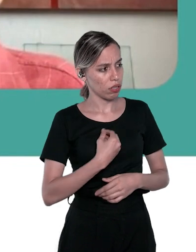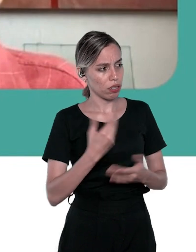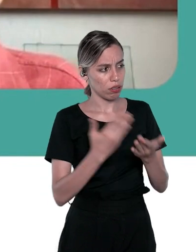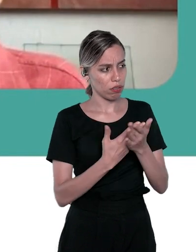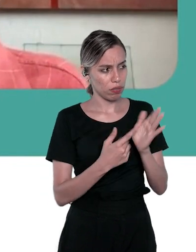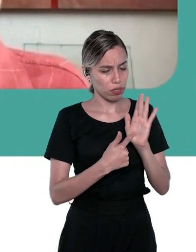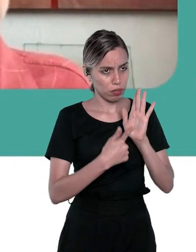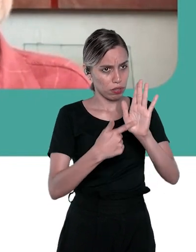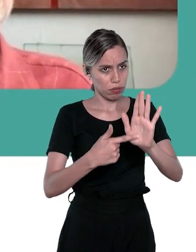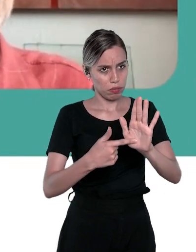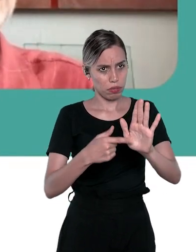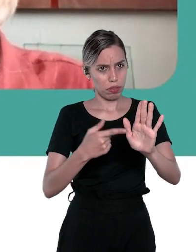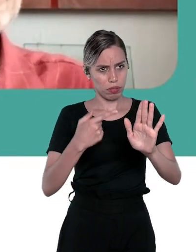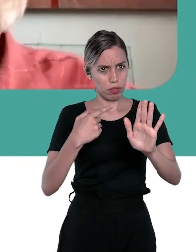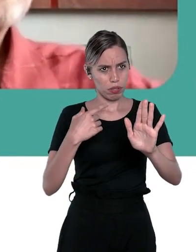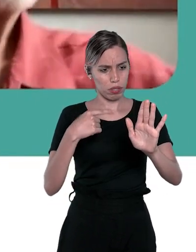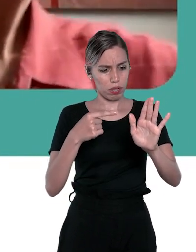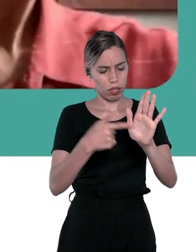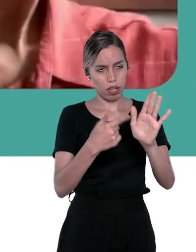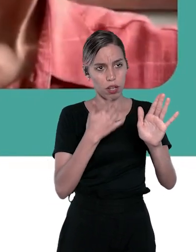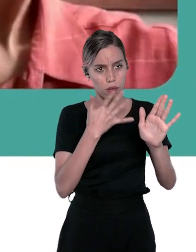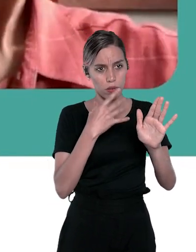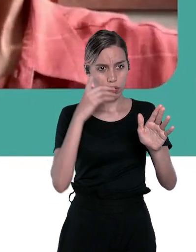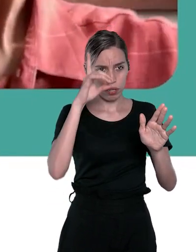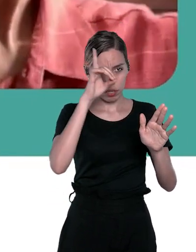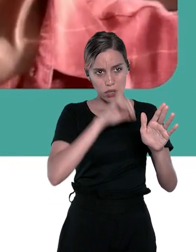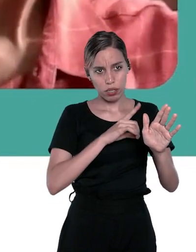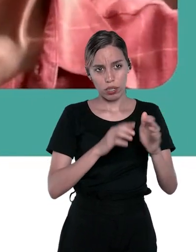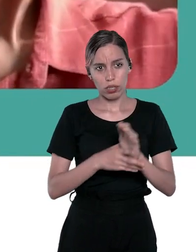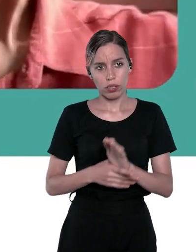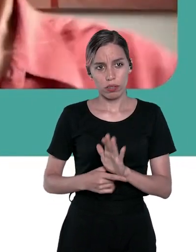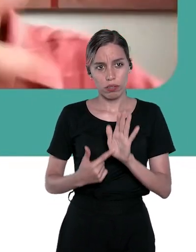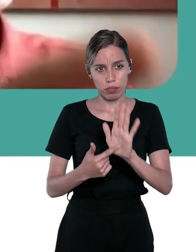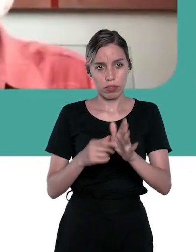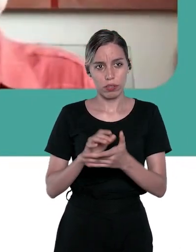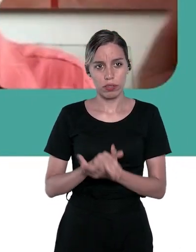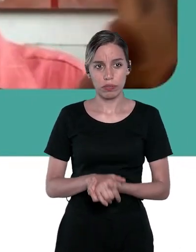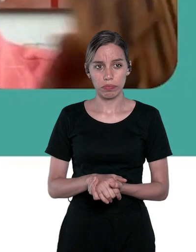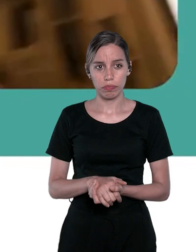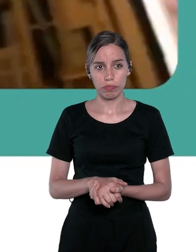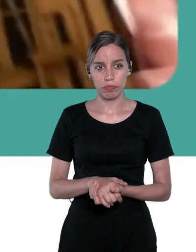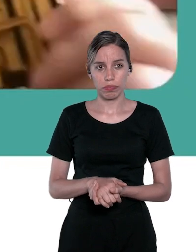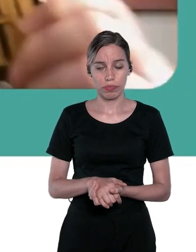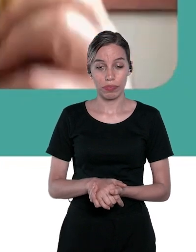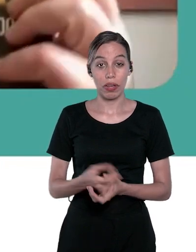tá, para mostrar a capa para a gente? Essa capa amarela bonita? Isso.